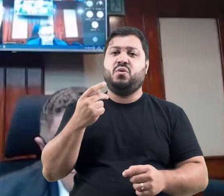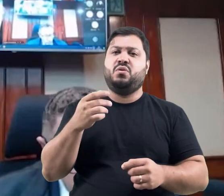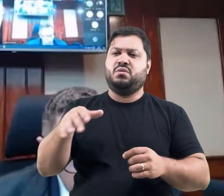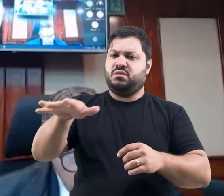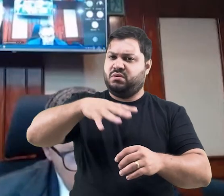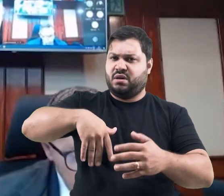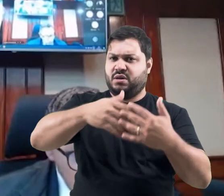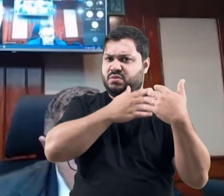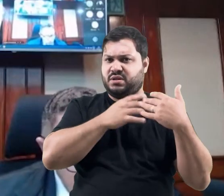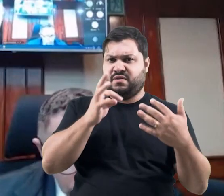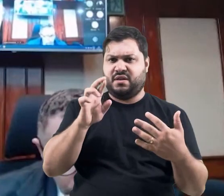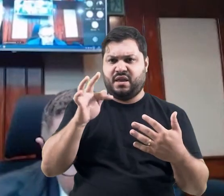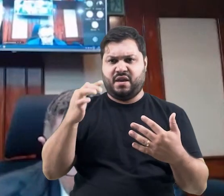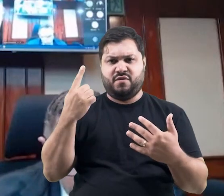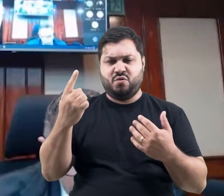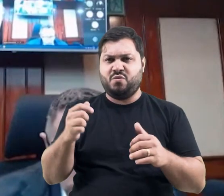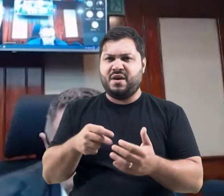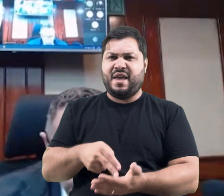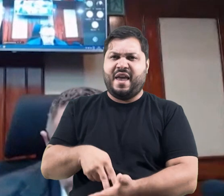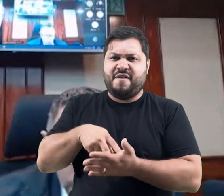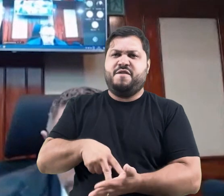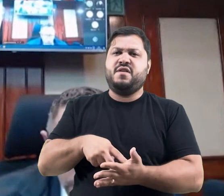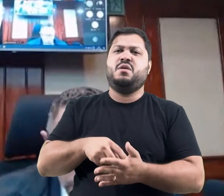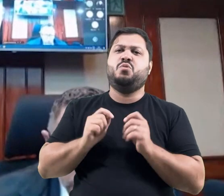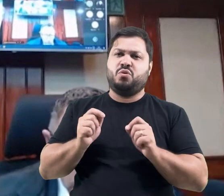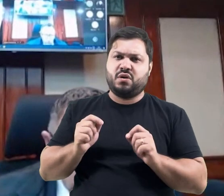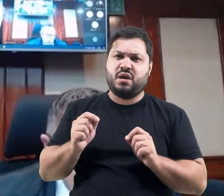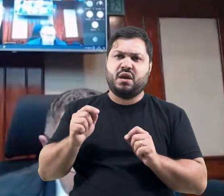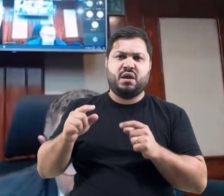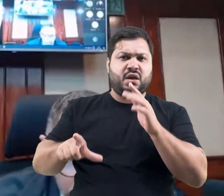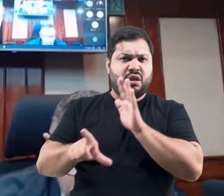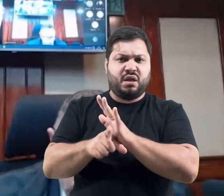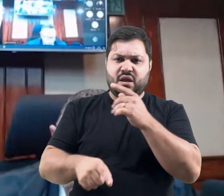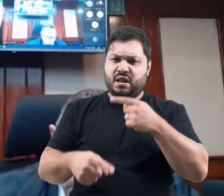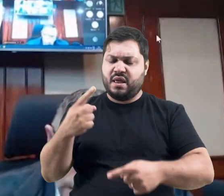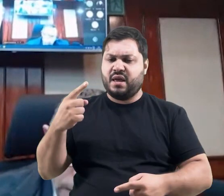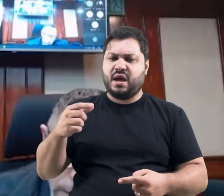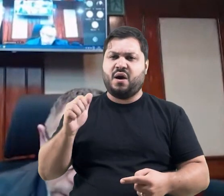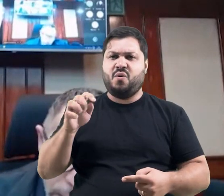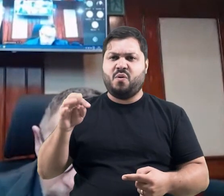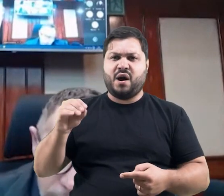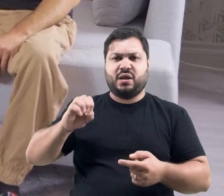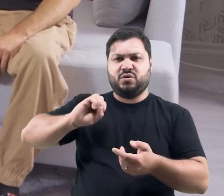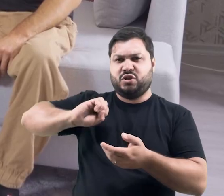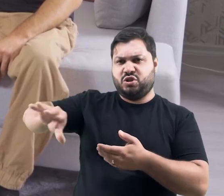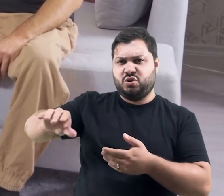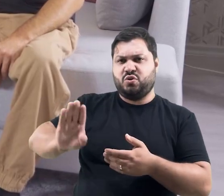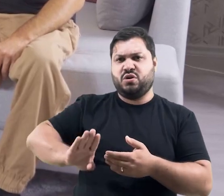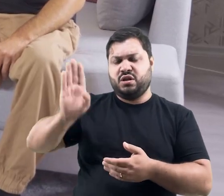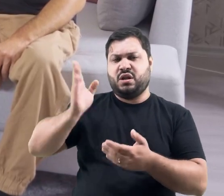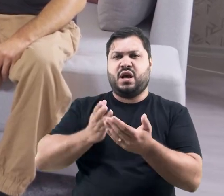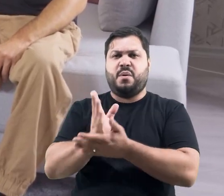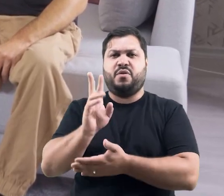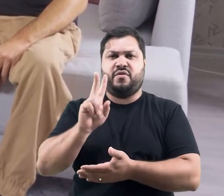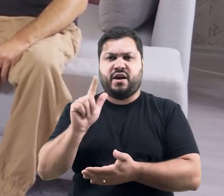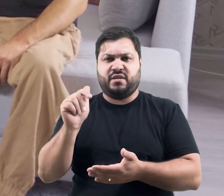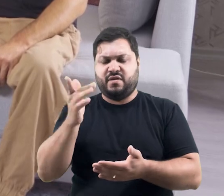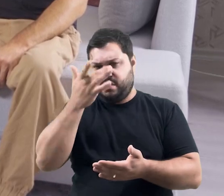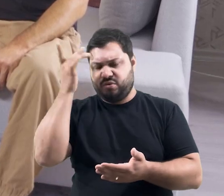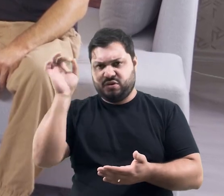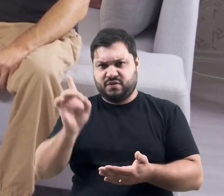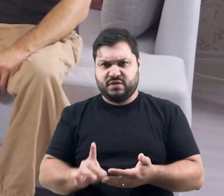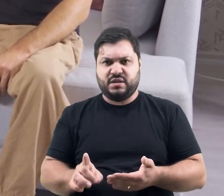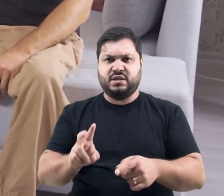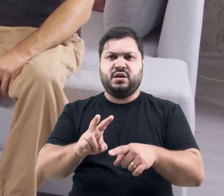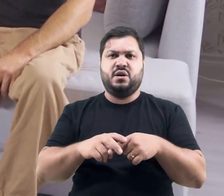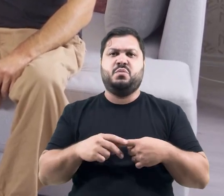Pinto, afirmou que a jurisprudência do TRF1 é firme no sentido de considerar ilegal o ato que excluiu o candidato aprovado